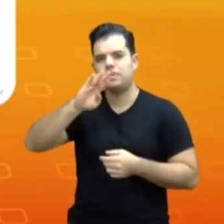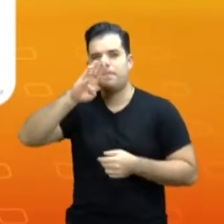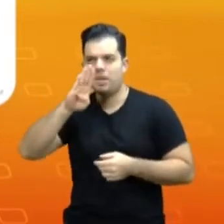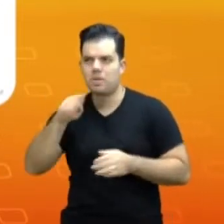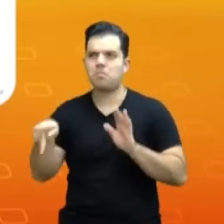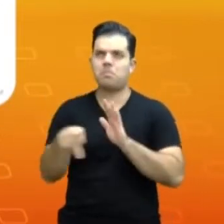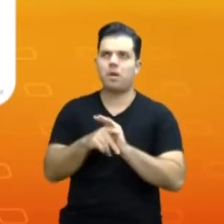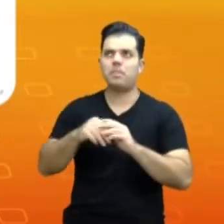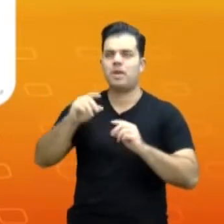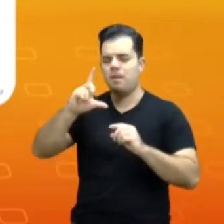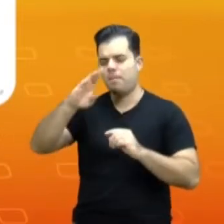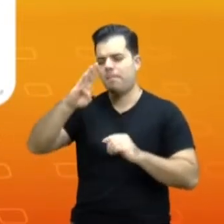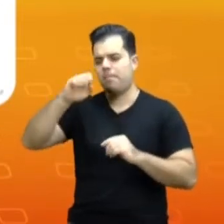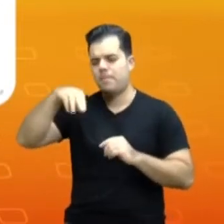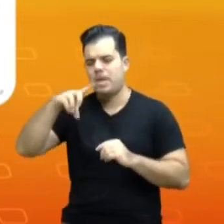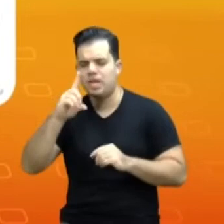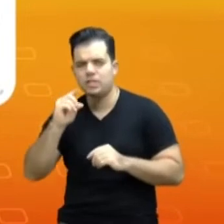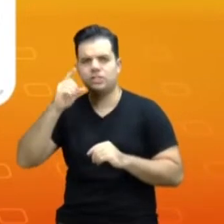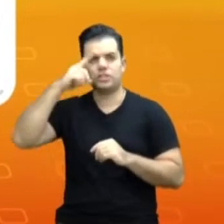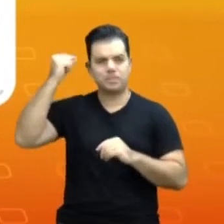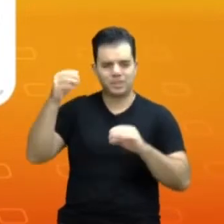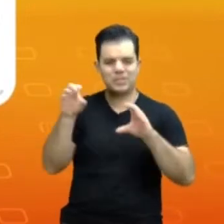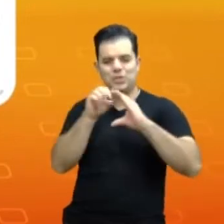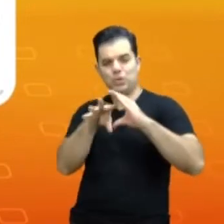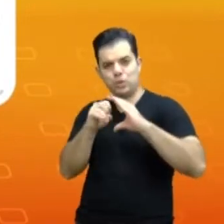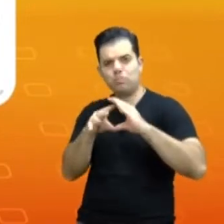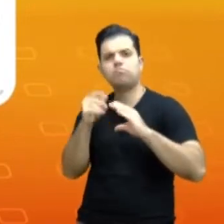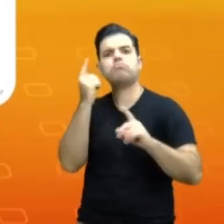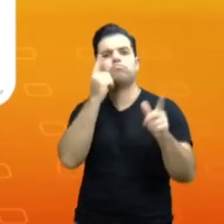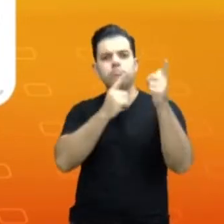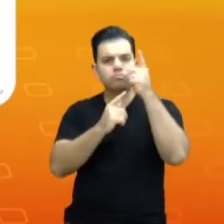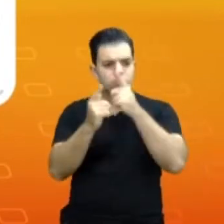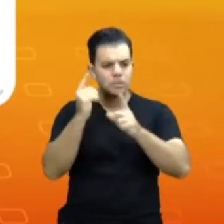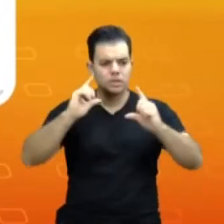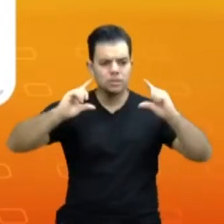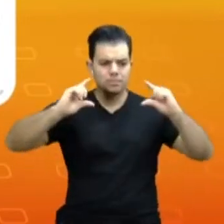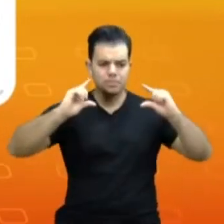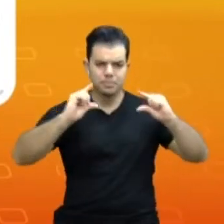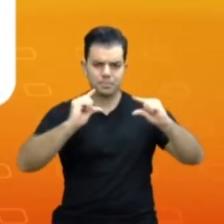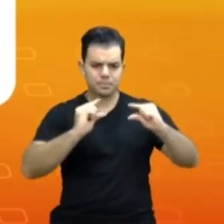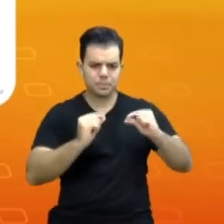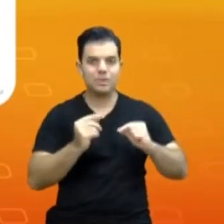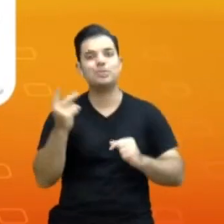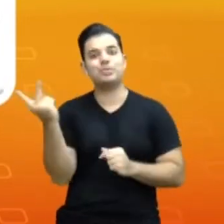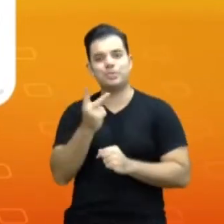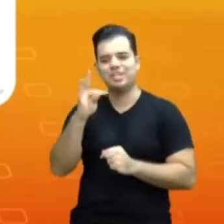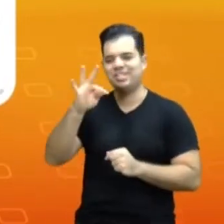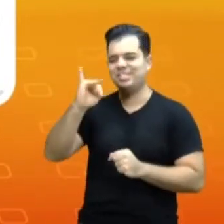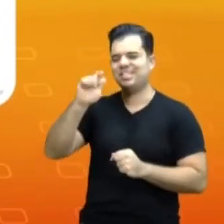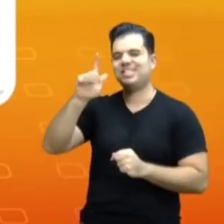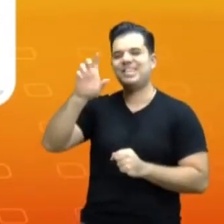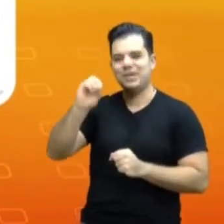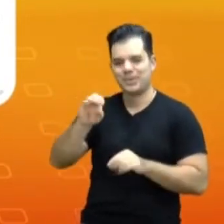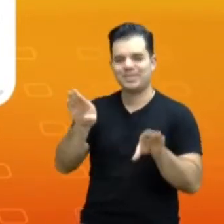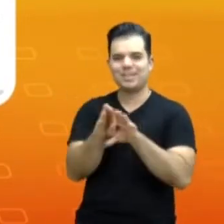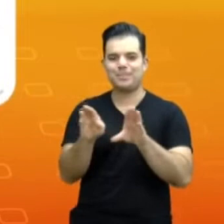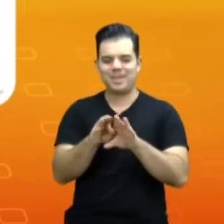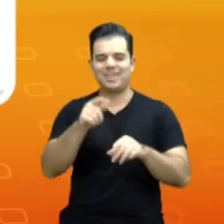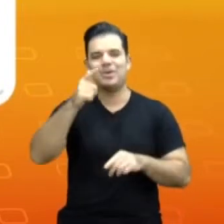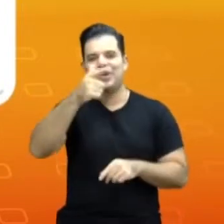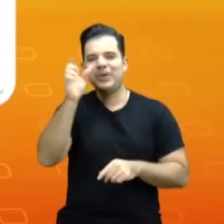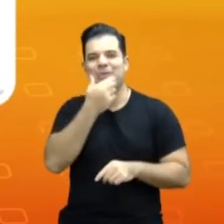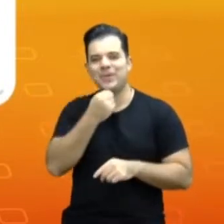a Band, a Globo, né, tem esse papel, conseguem diminuir um pouco mais. O Thiago e o Gilberto falaram duas coisas que eu acho que